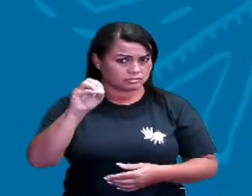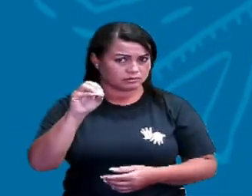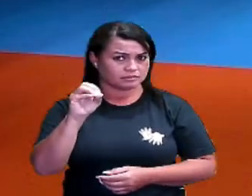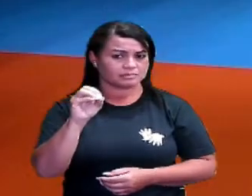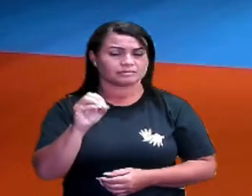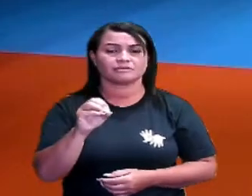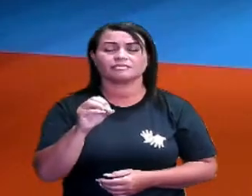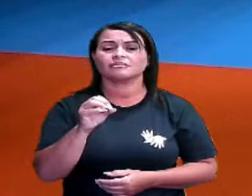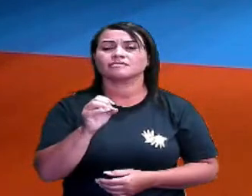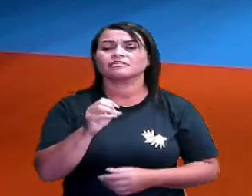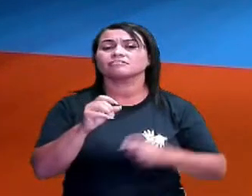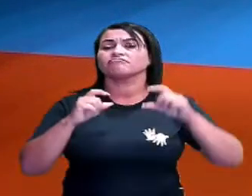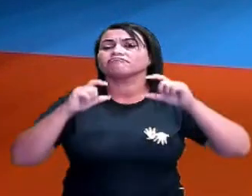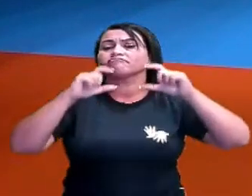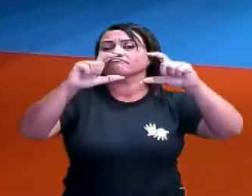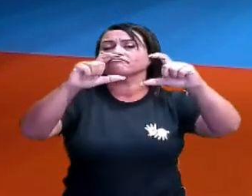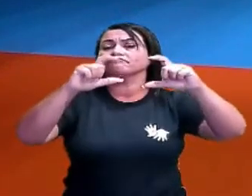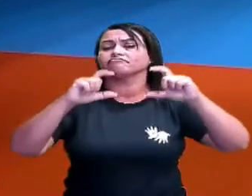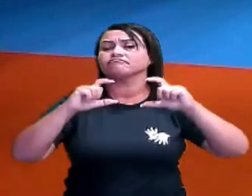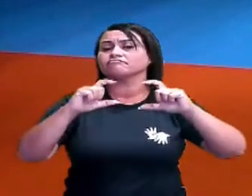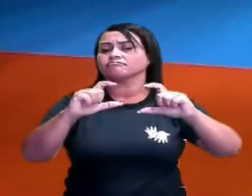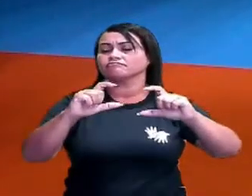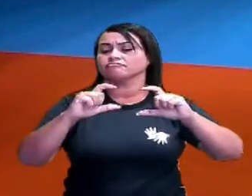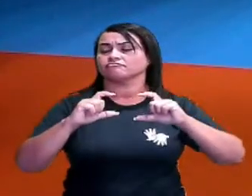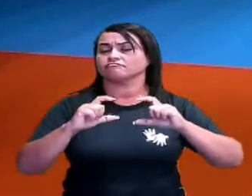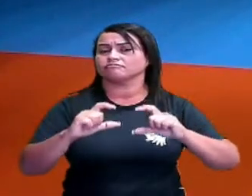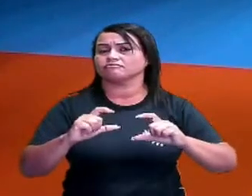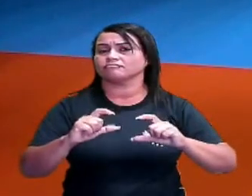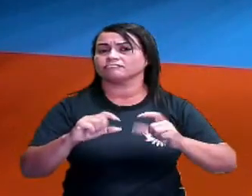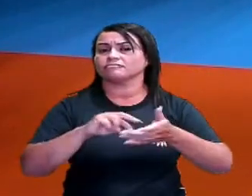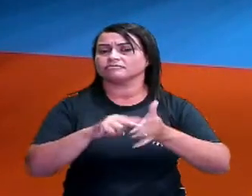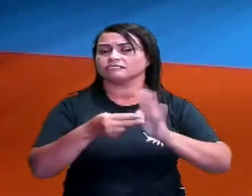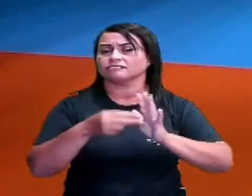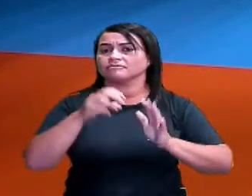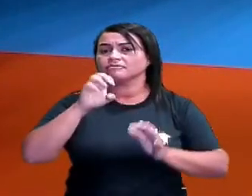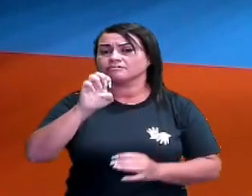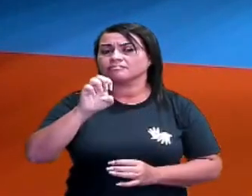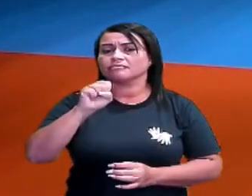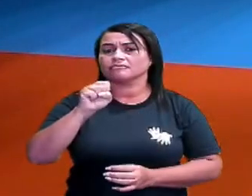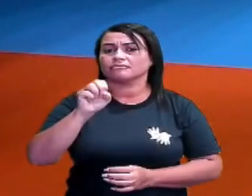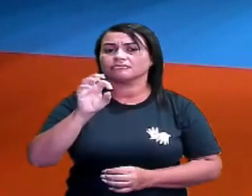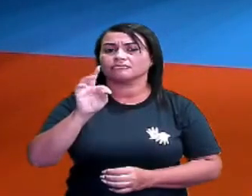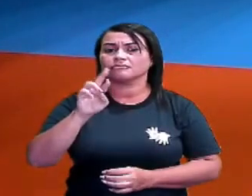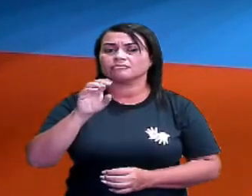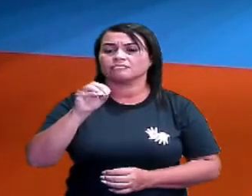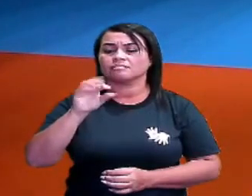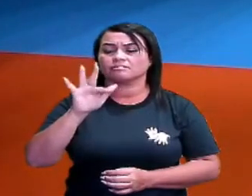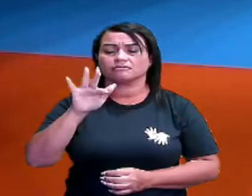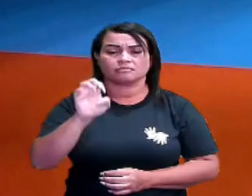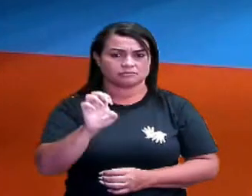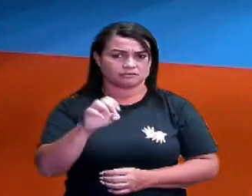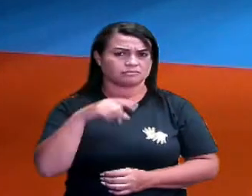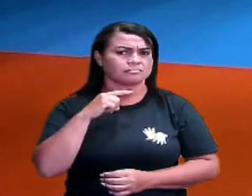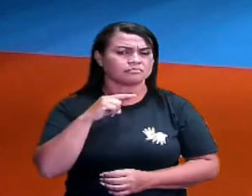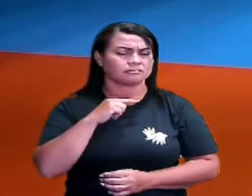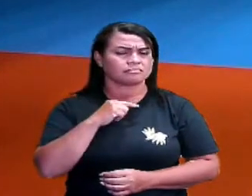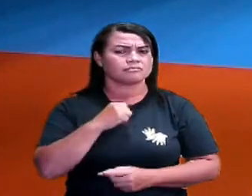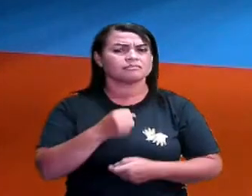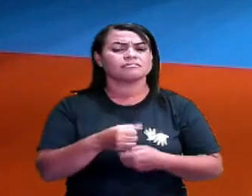E cada conjunto de versos forma uma estrofe. A gente tem nesse poema